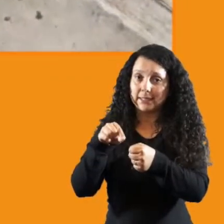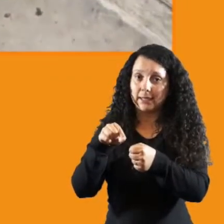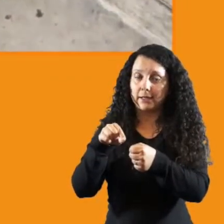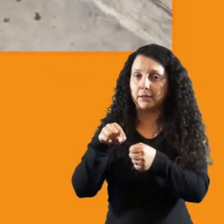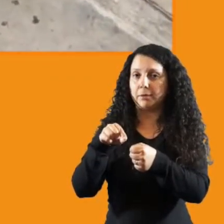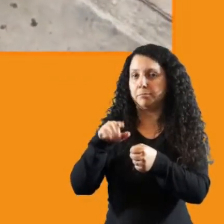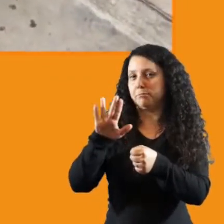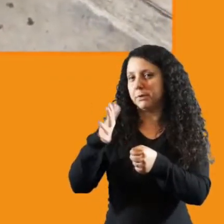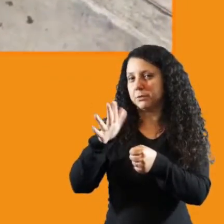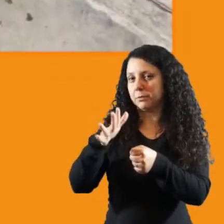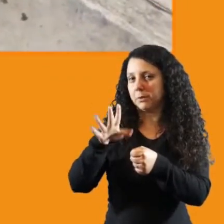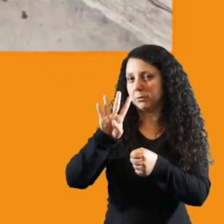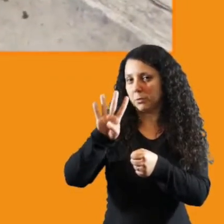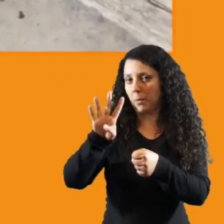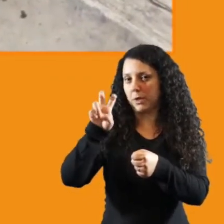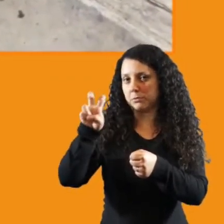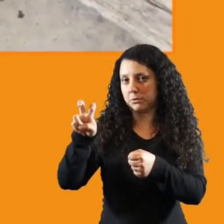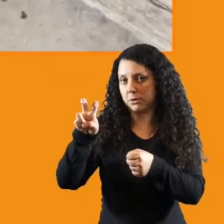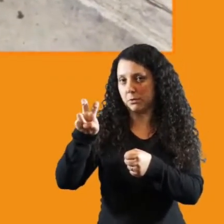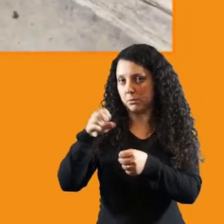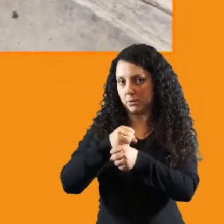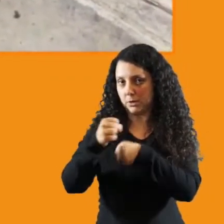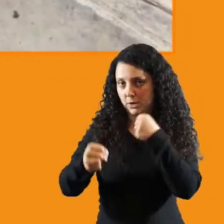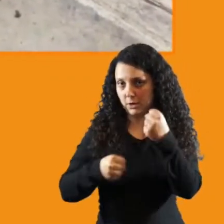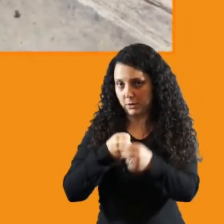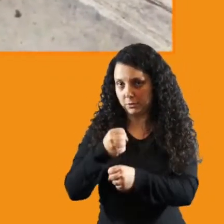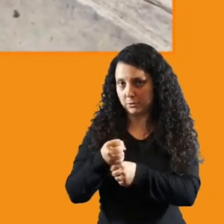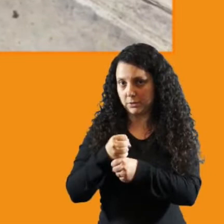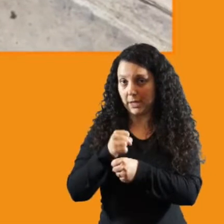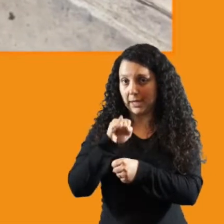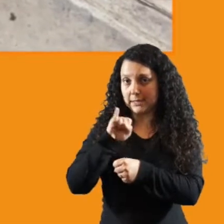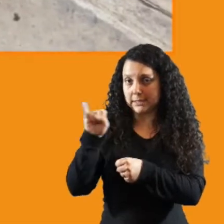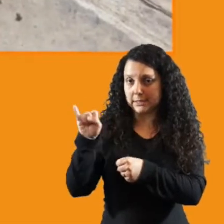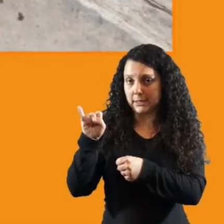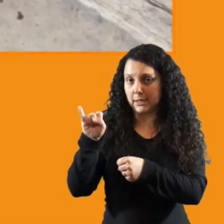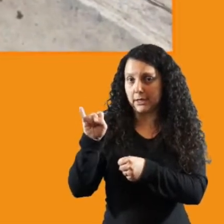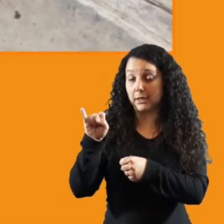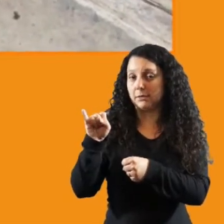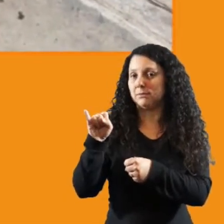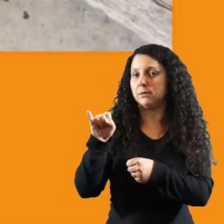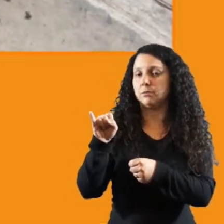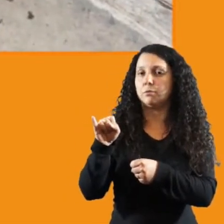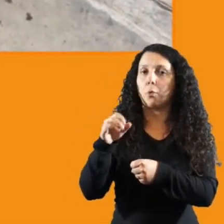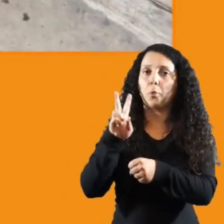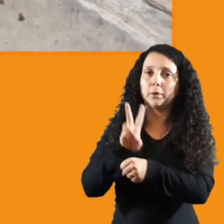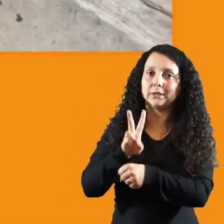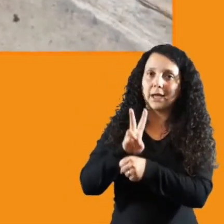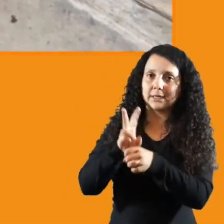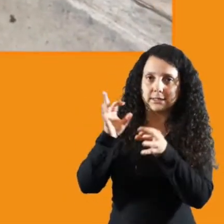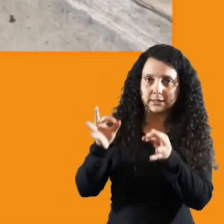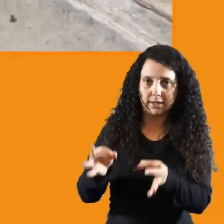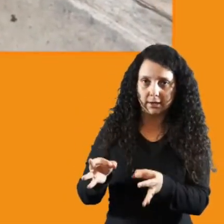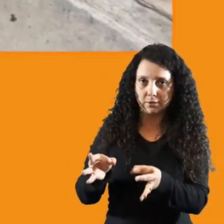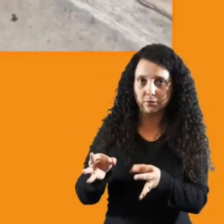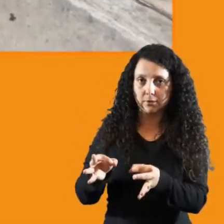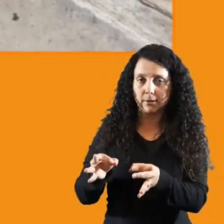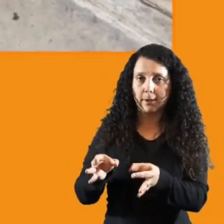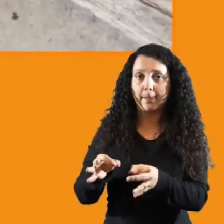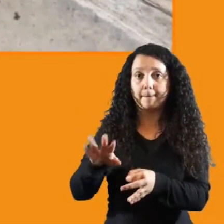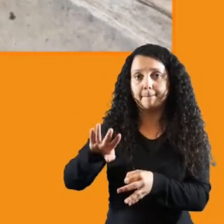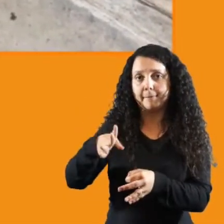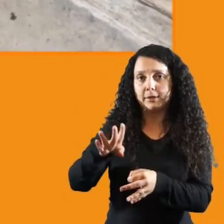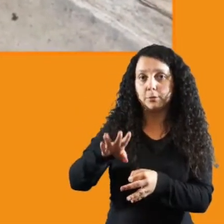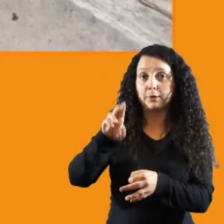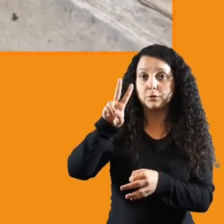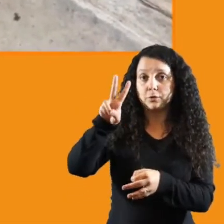5 anos, se ela não tiver uma profundidade de descarga adequada, entre 20% e 25%,